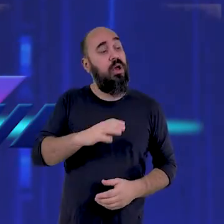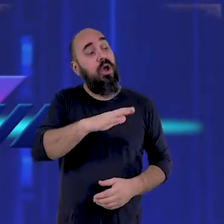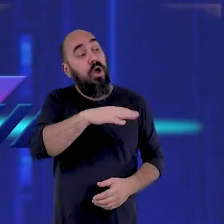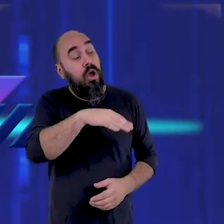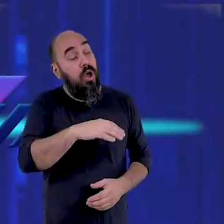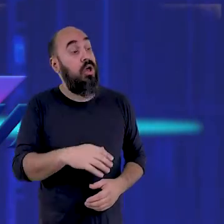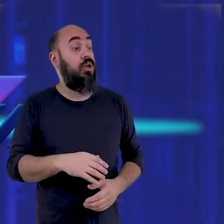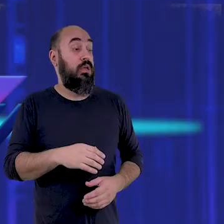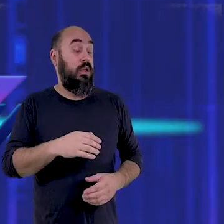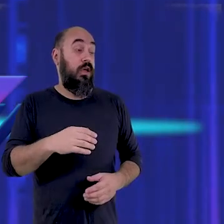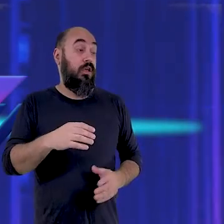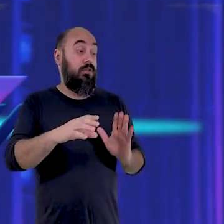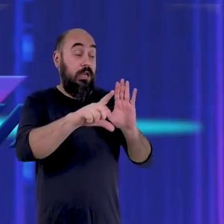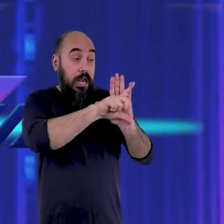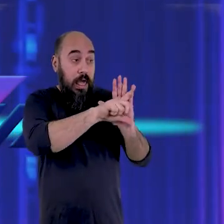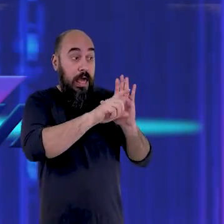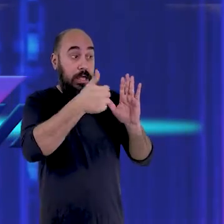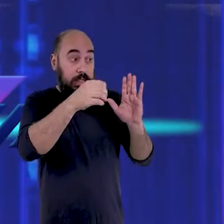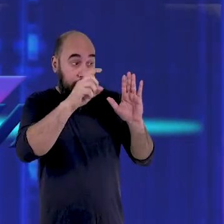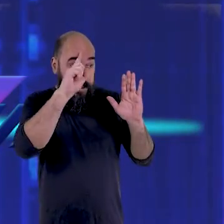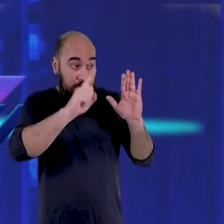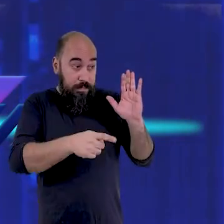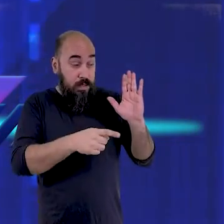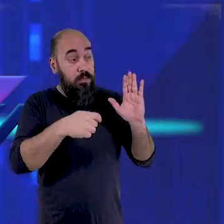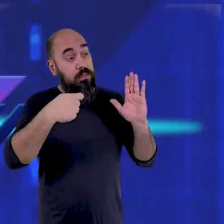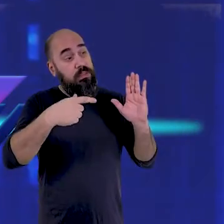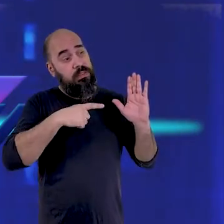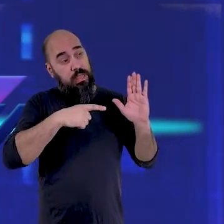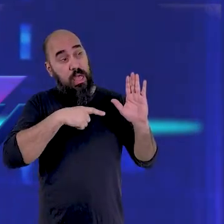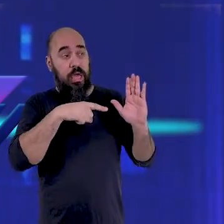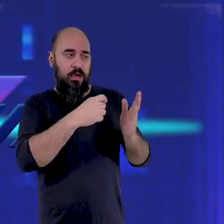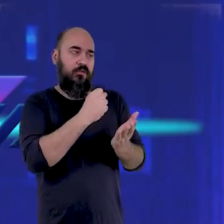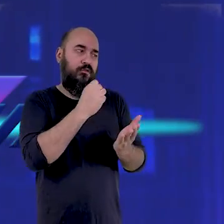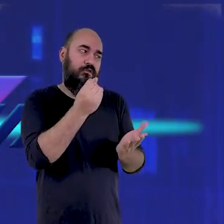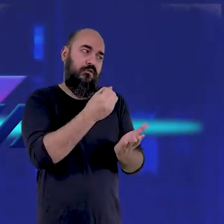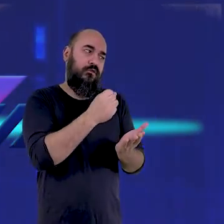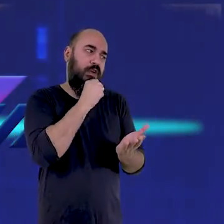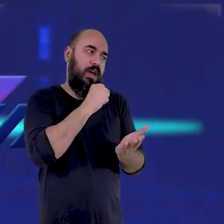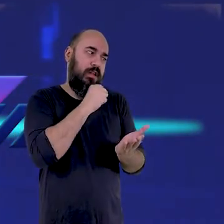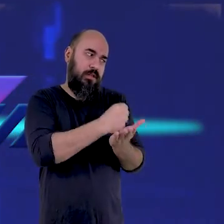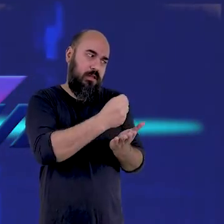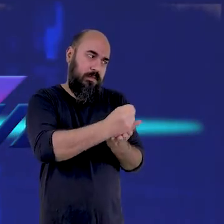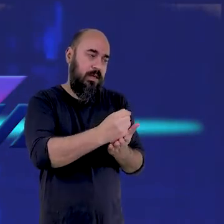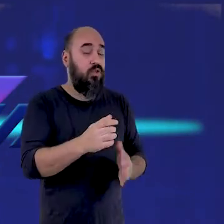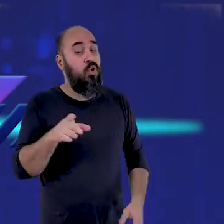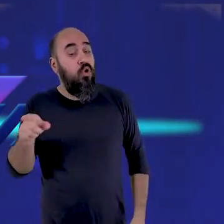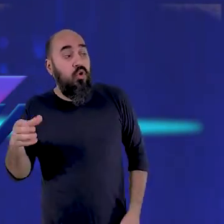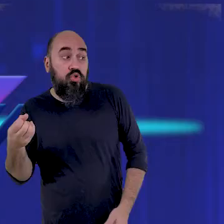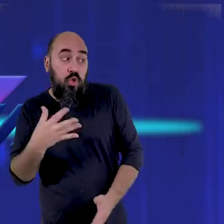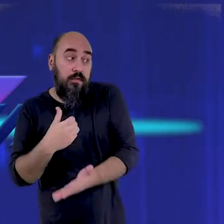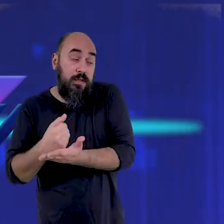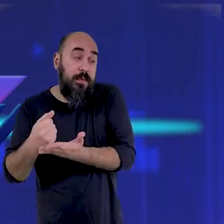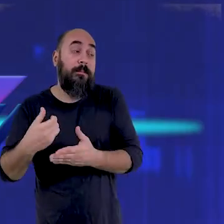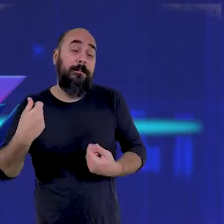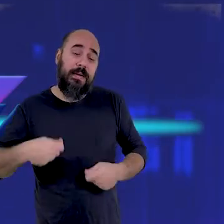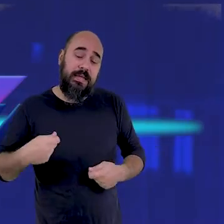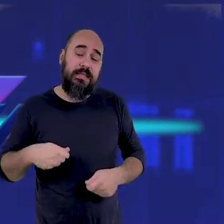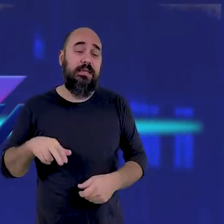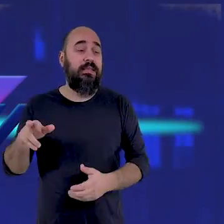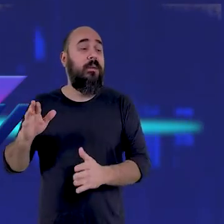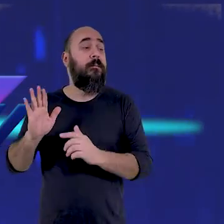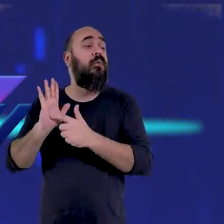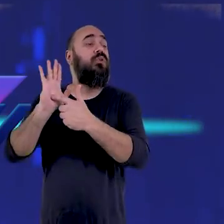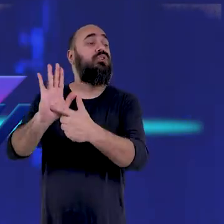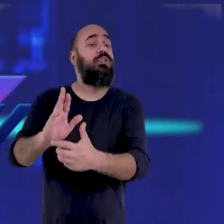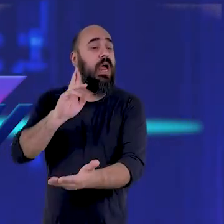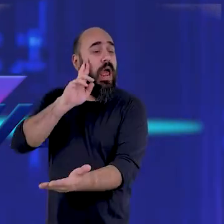ser confirmados no Novo Testamento. Então, se no Novo Testamento não há uma referência a esses mandamentos, nós não